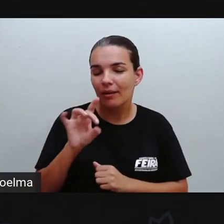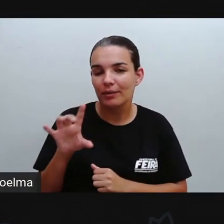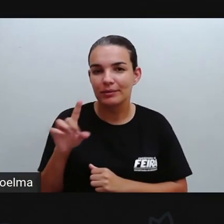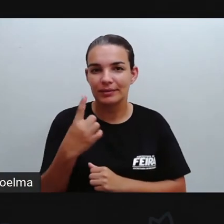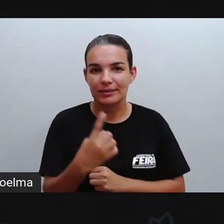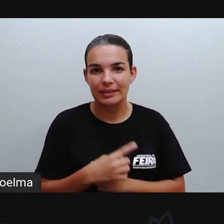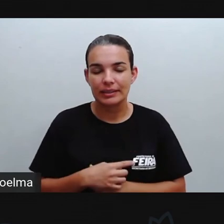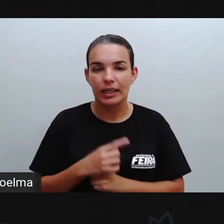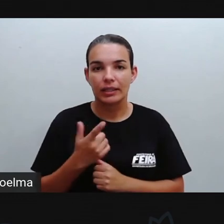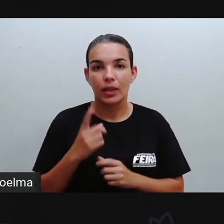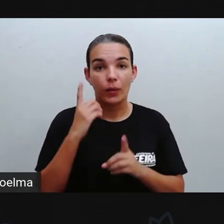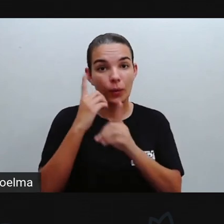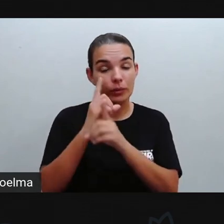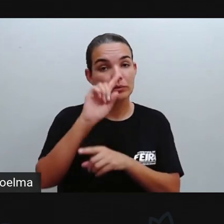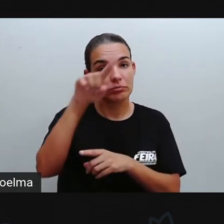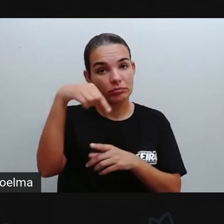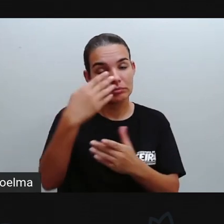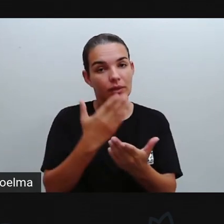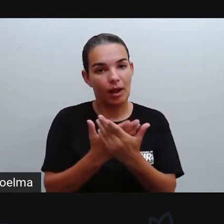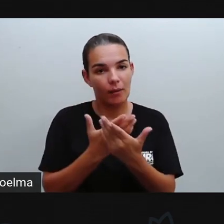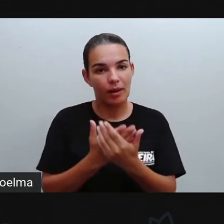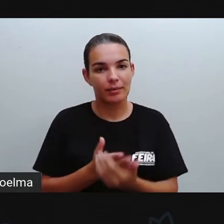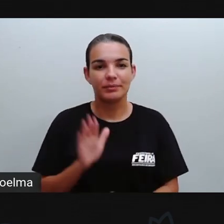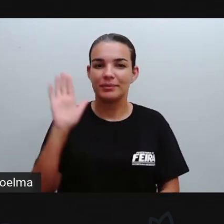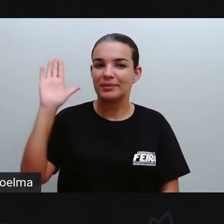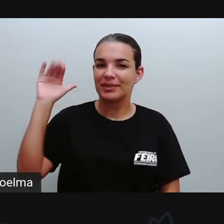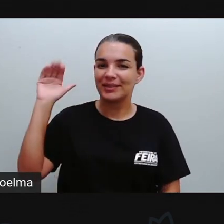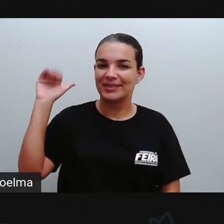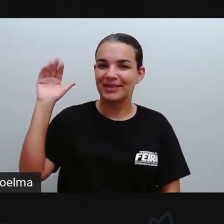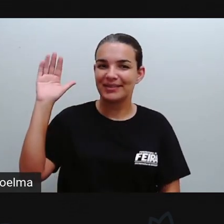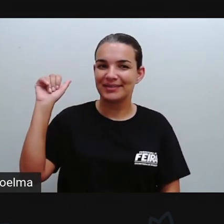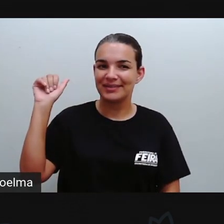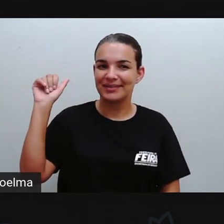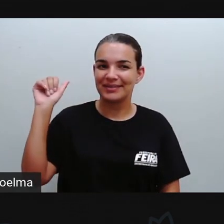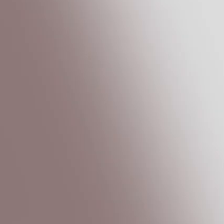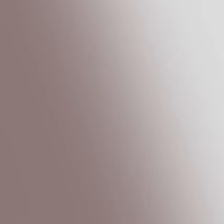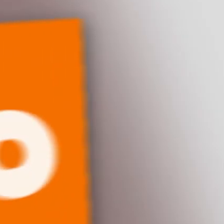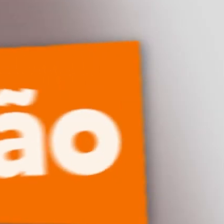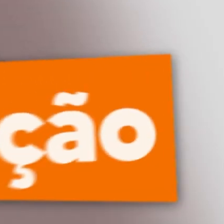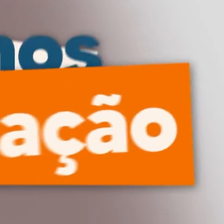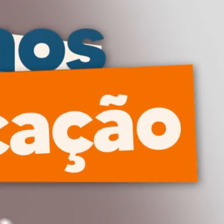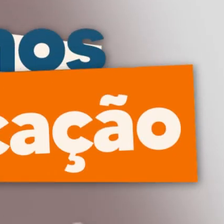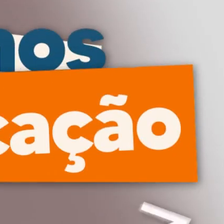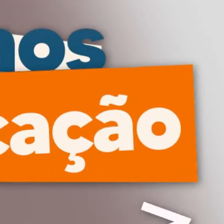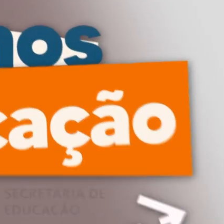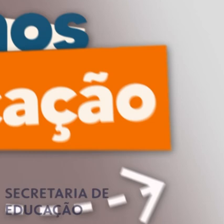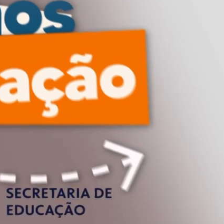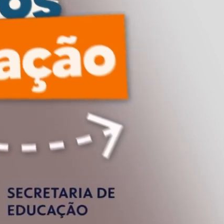vocês e a gente se encontra na próxima aula. Tchau, tchau.